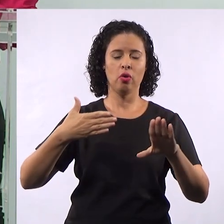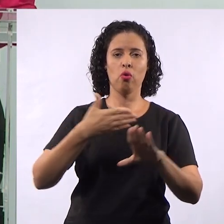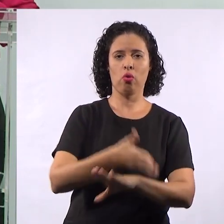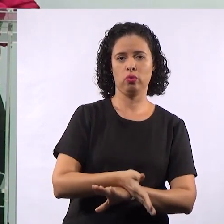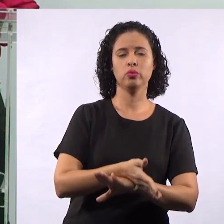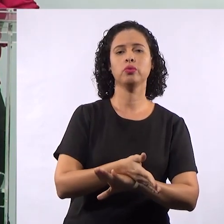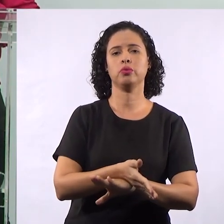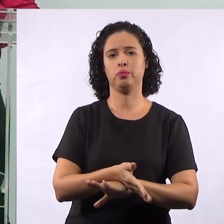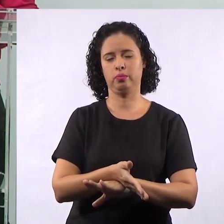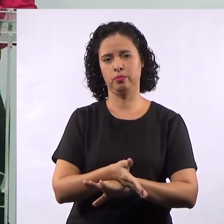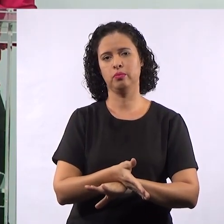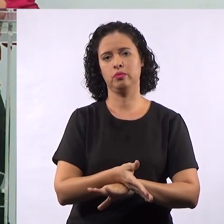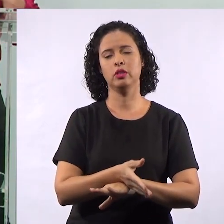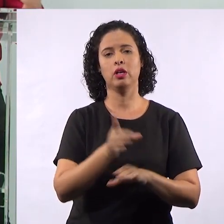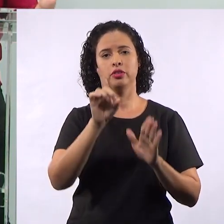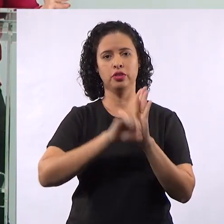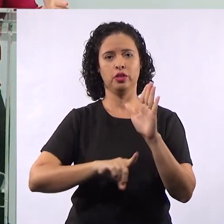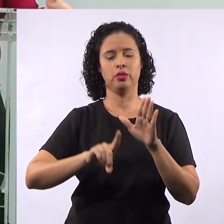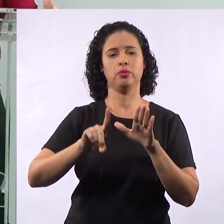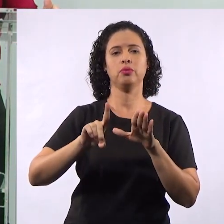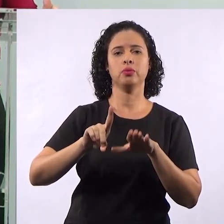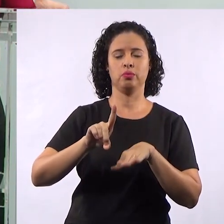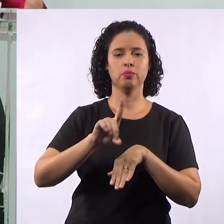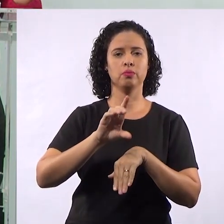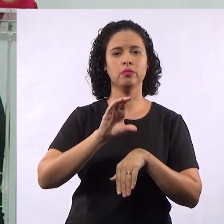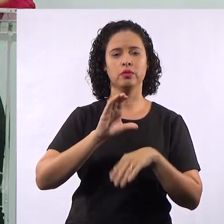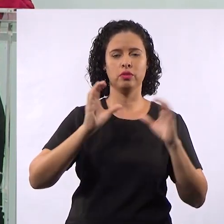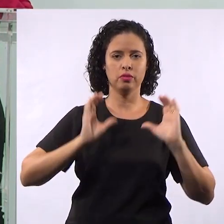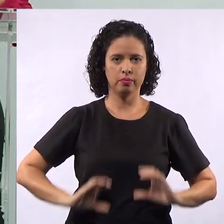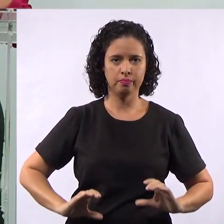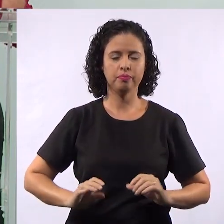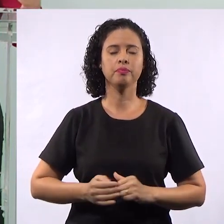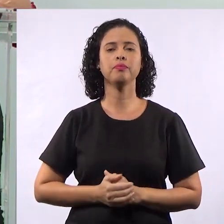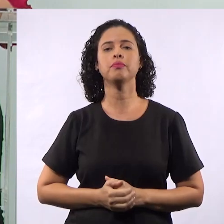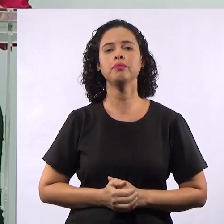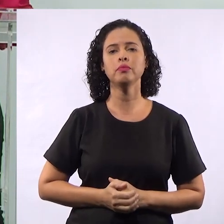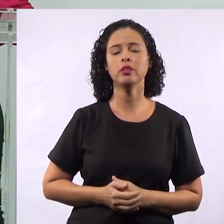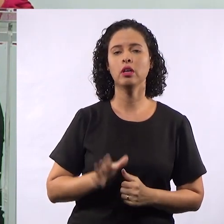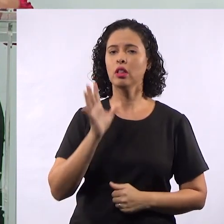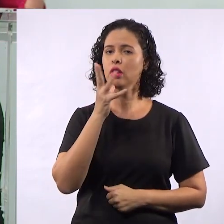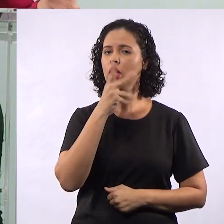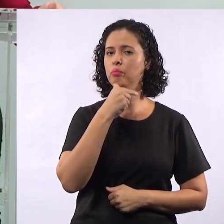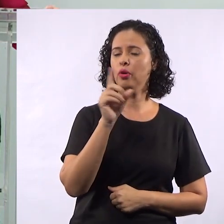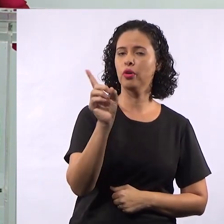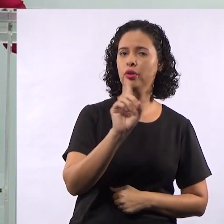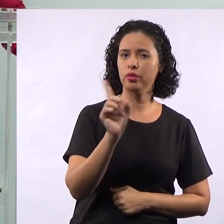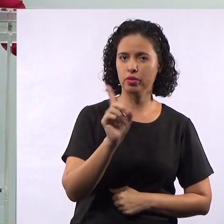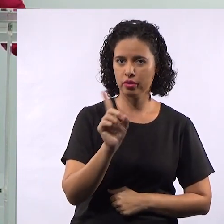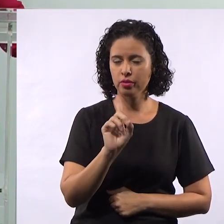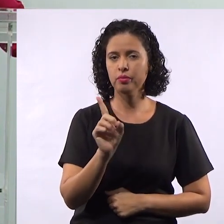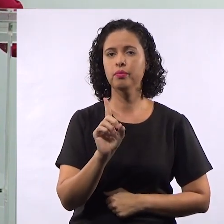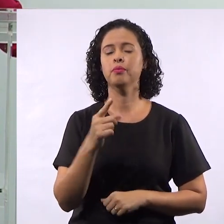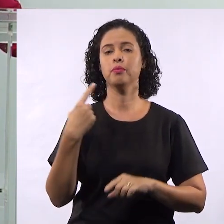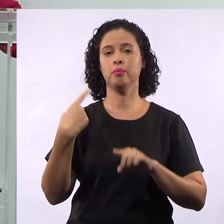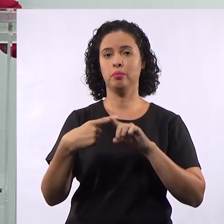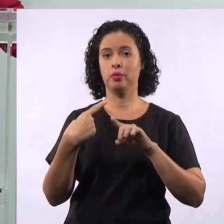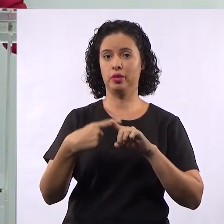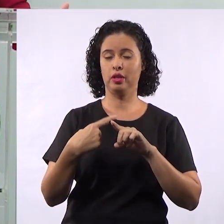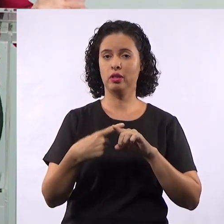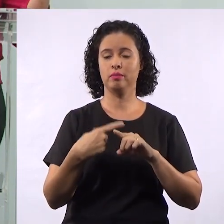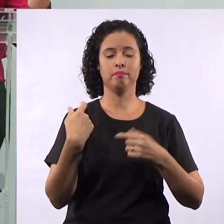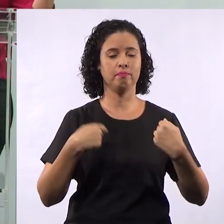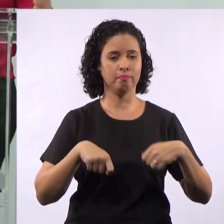Civil, onde a gente vai estudar a parte geral, tá certo? Então, sem demorar muito, porque nós sabemos que nós não temos tempo a